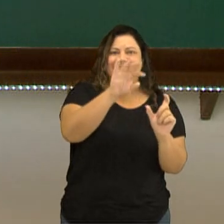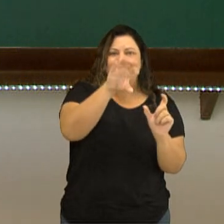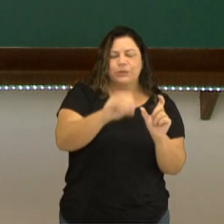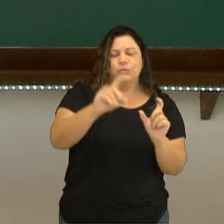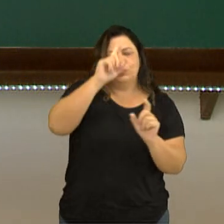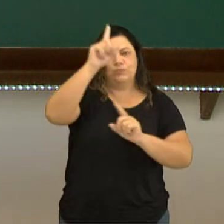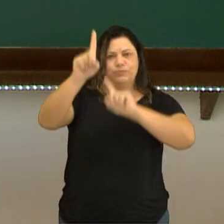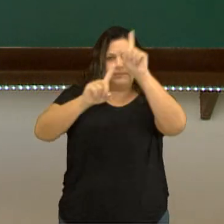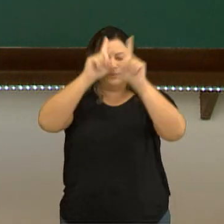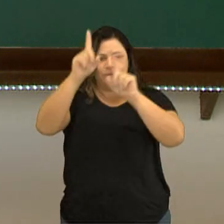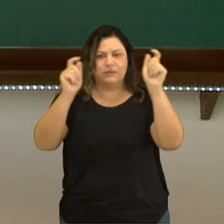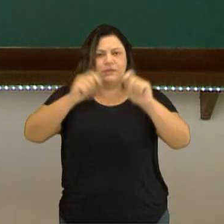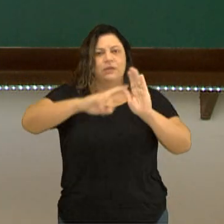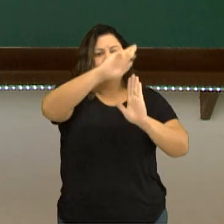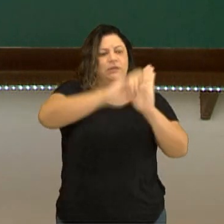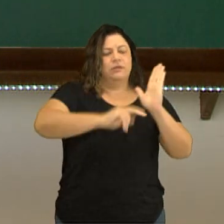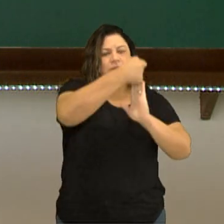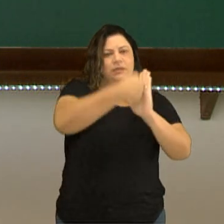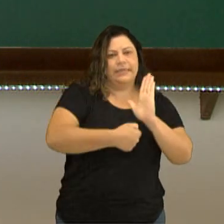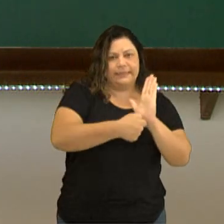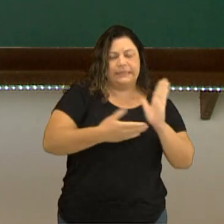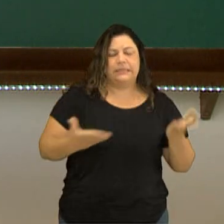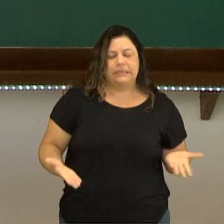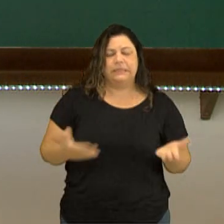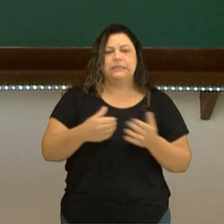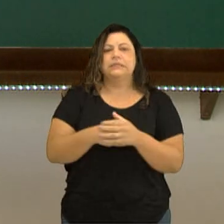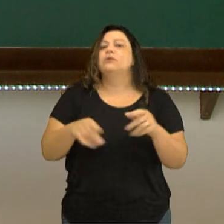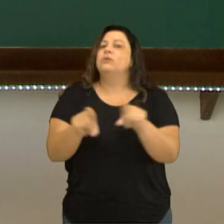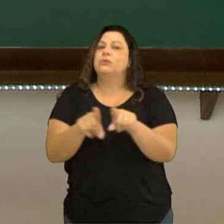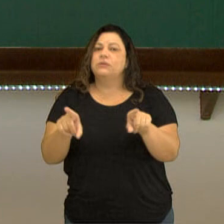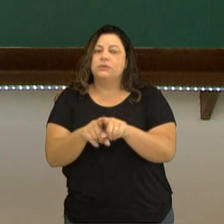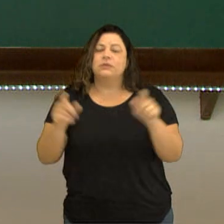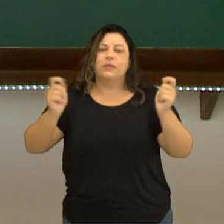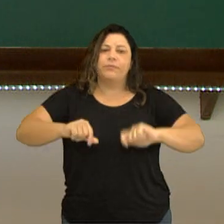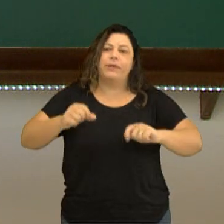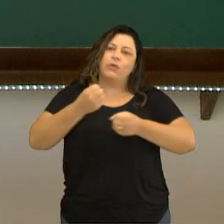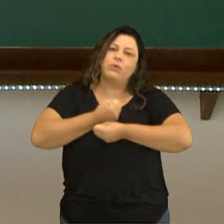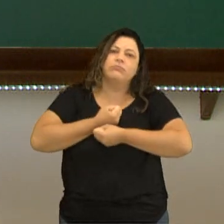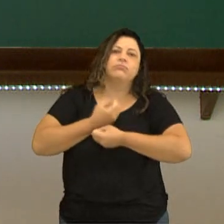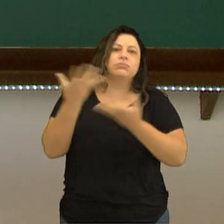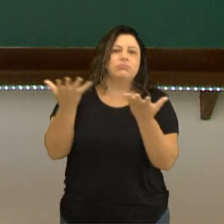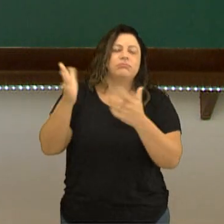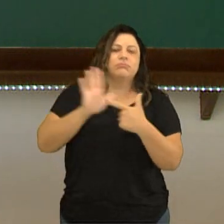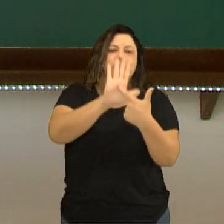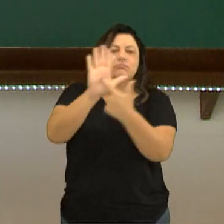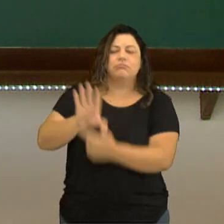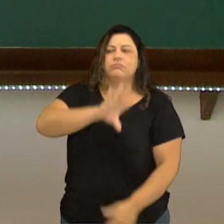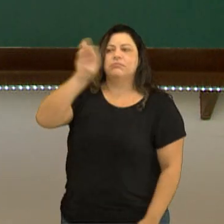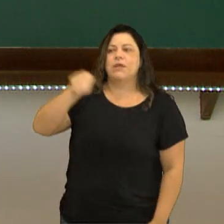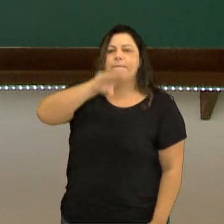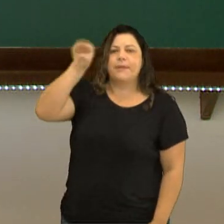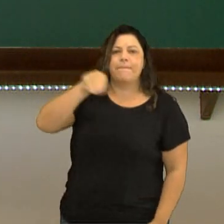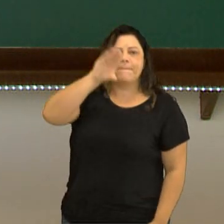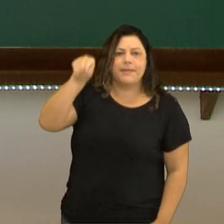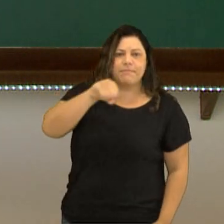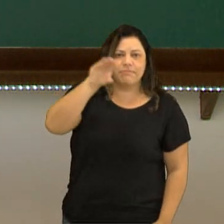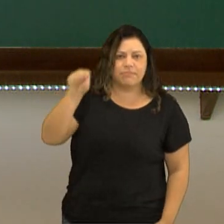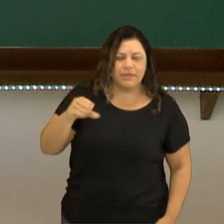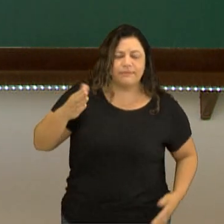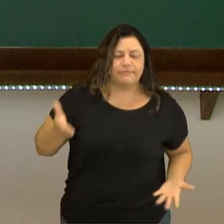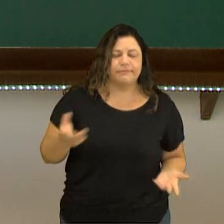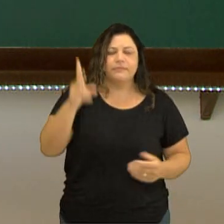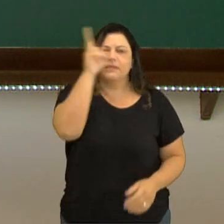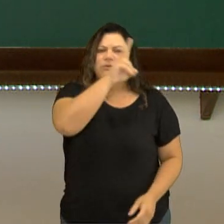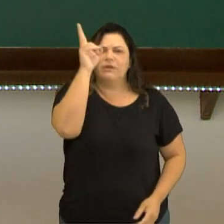ideia, tanto em uma redação escrita quanto em uma explanação, uma apresentação oral. Então lembre-se, vai concluir